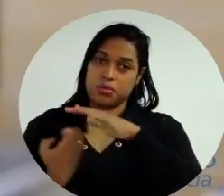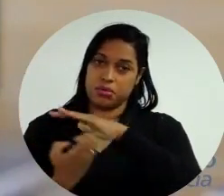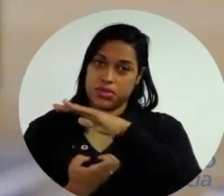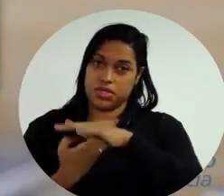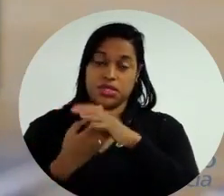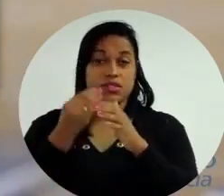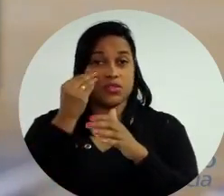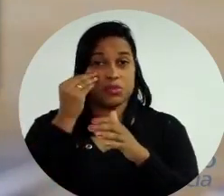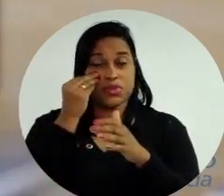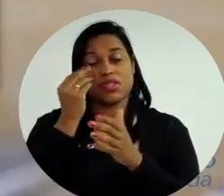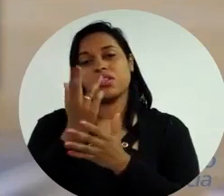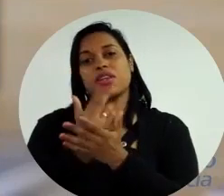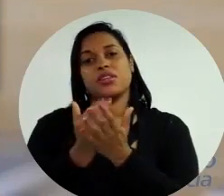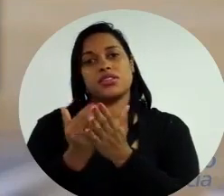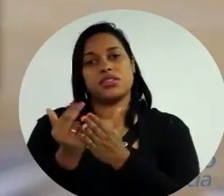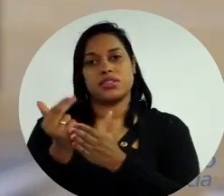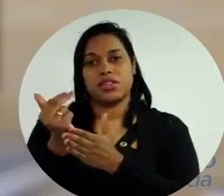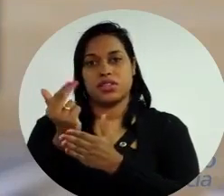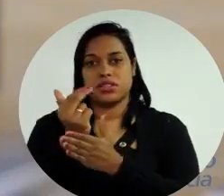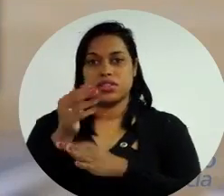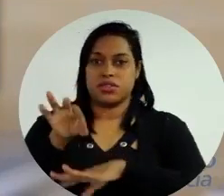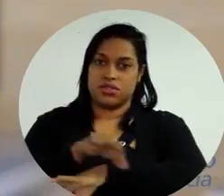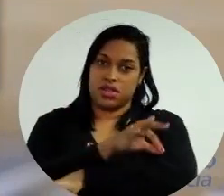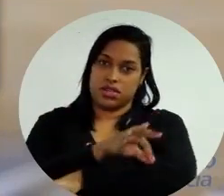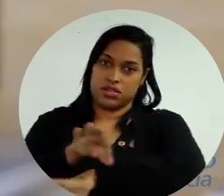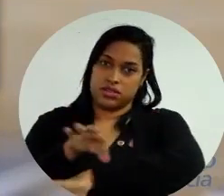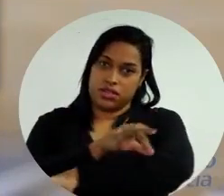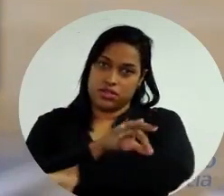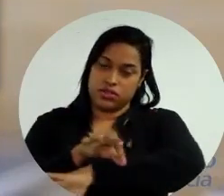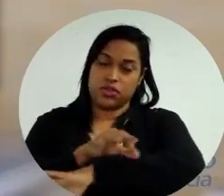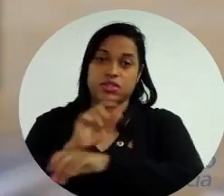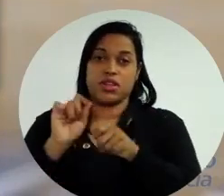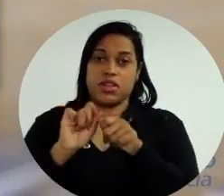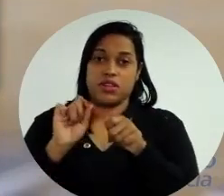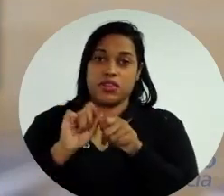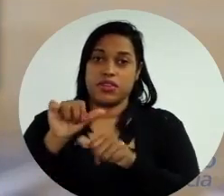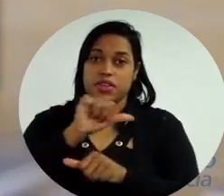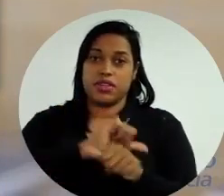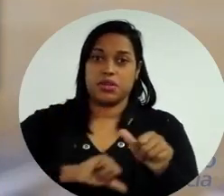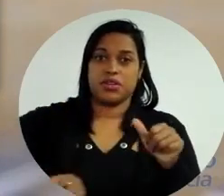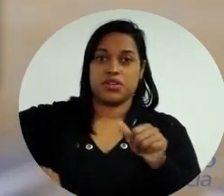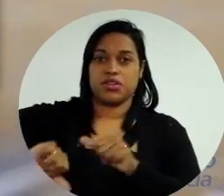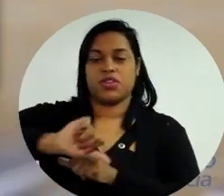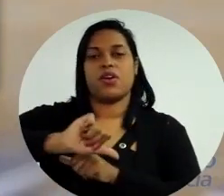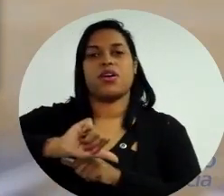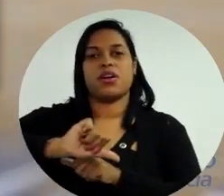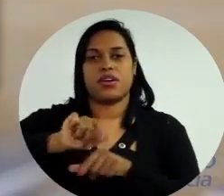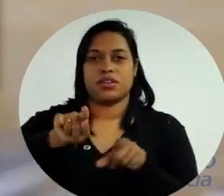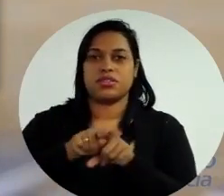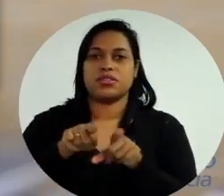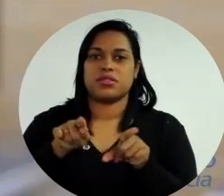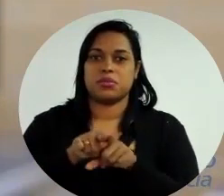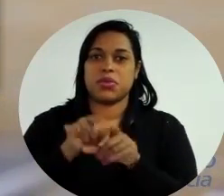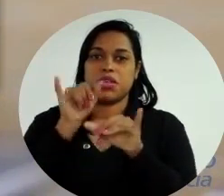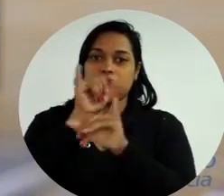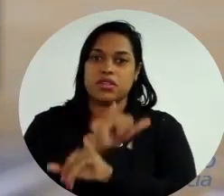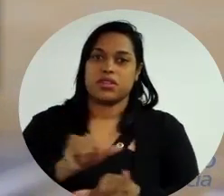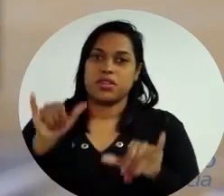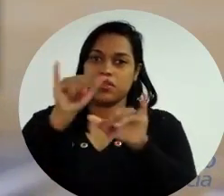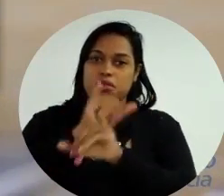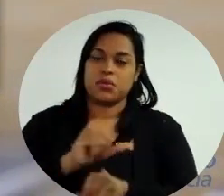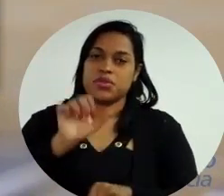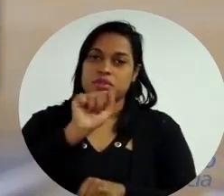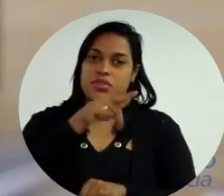empresa especializada em desenhos CAD, desenhos arquitetônicos. Ela foi feita para troca de dados entre